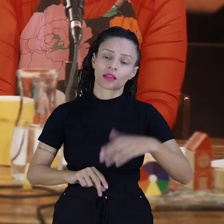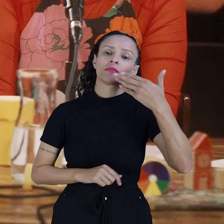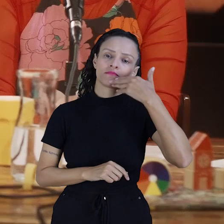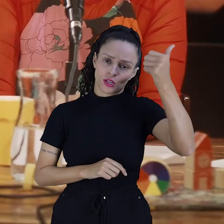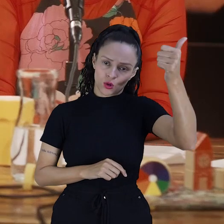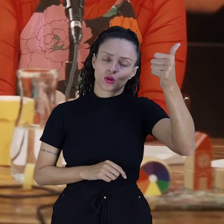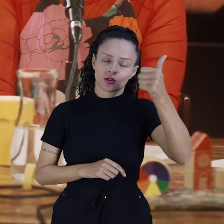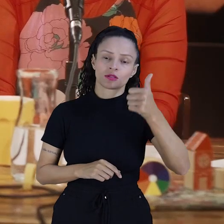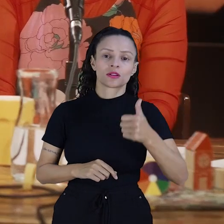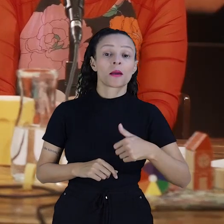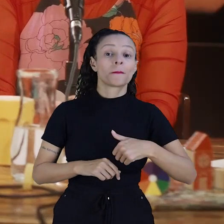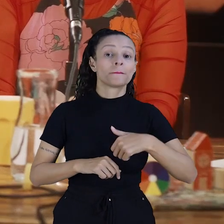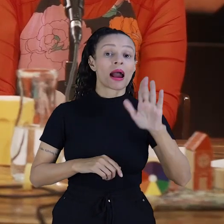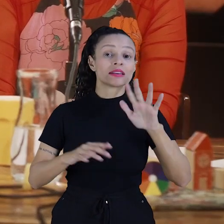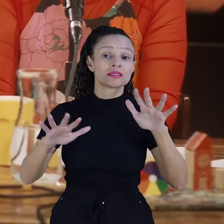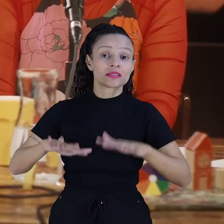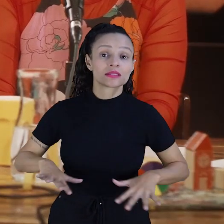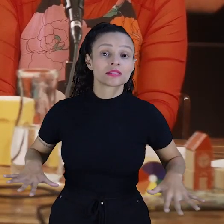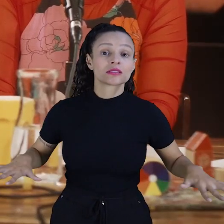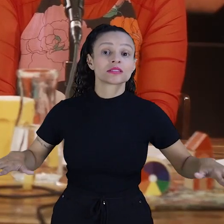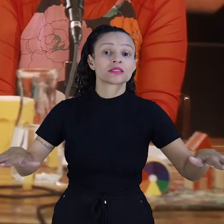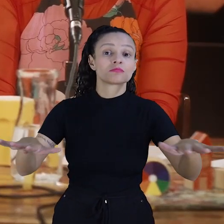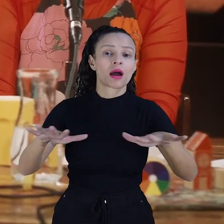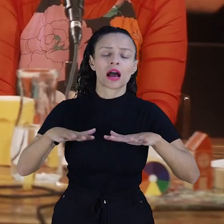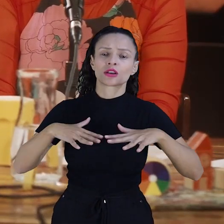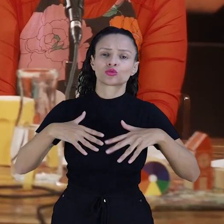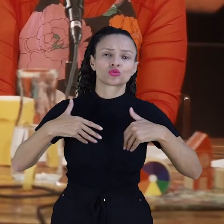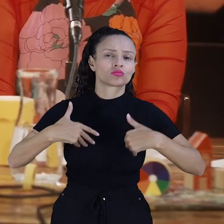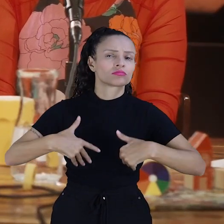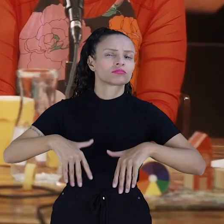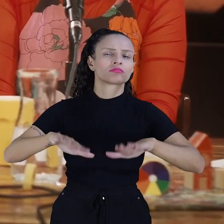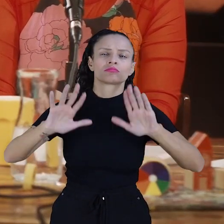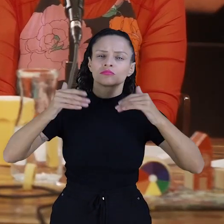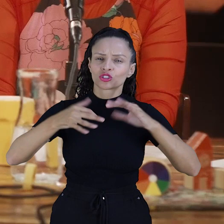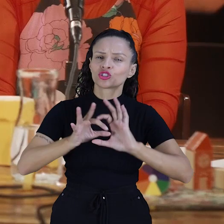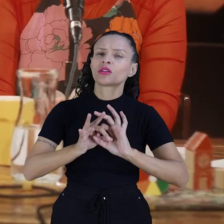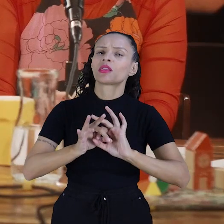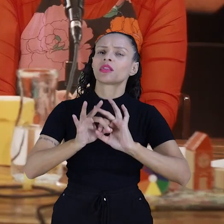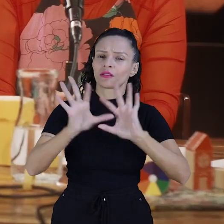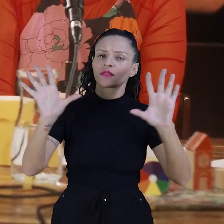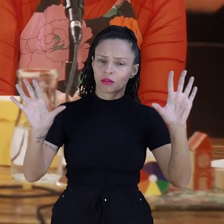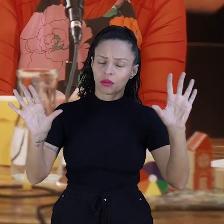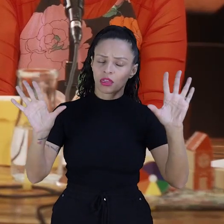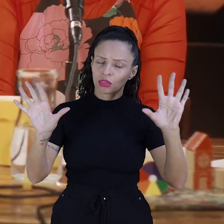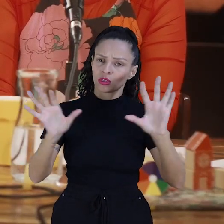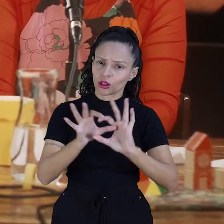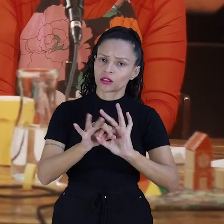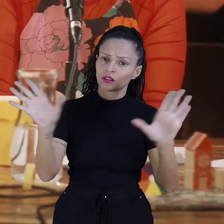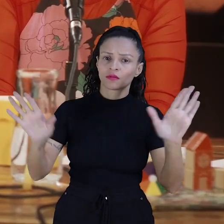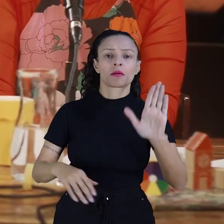melhor. Quanto mais espaço de soltura, de livramento, vamos assim